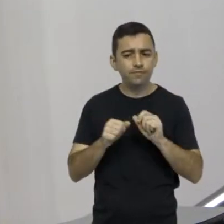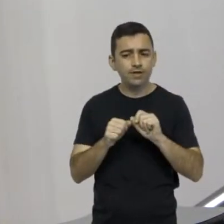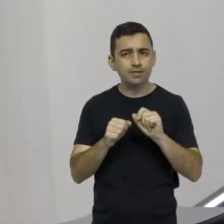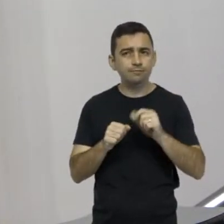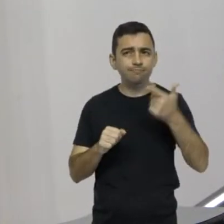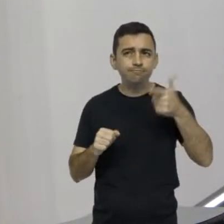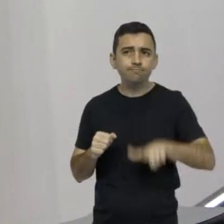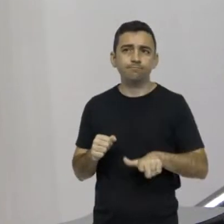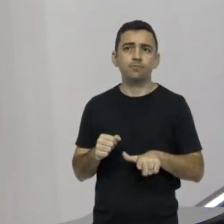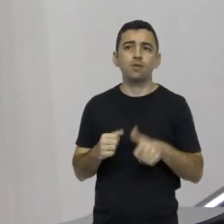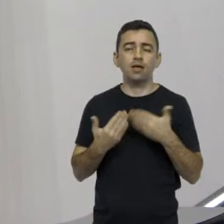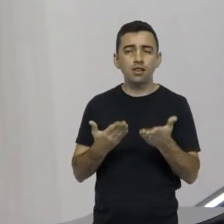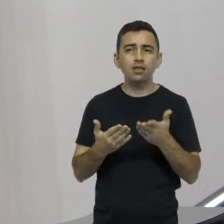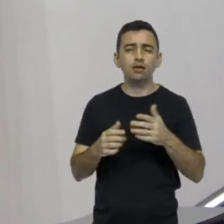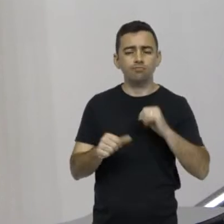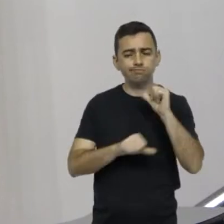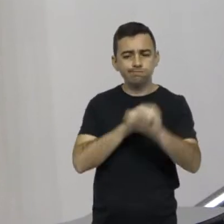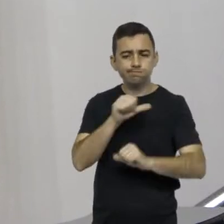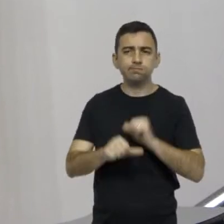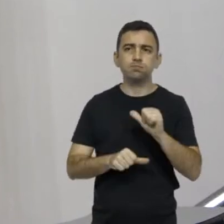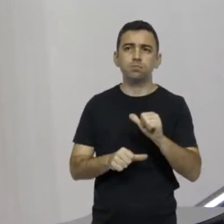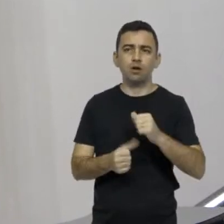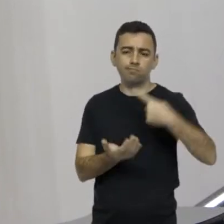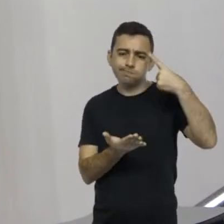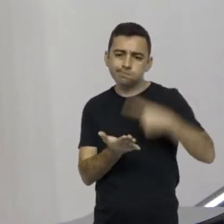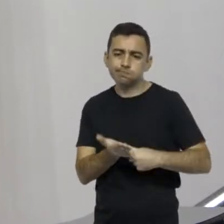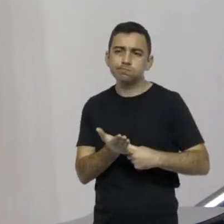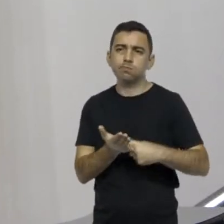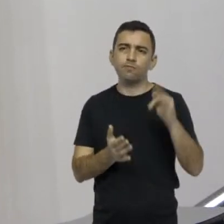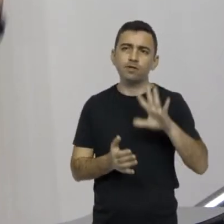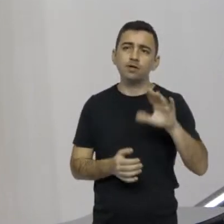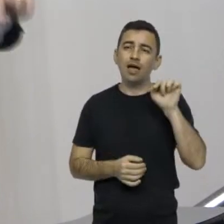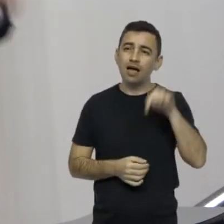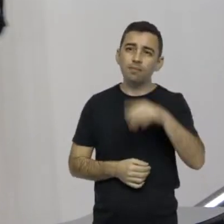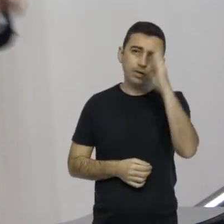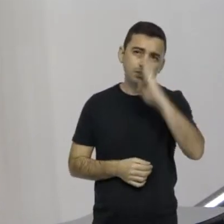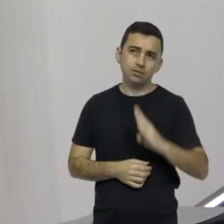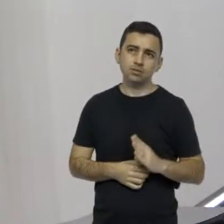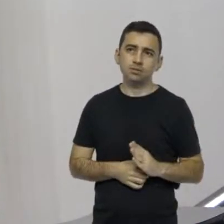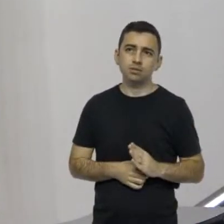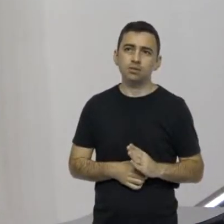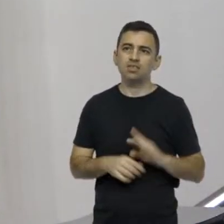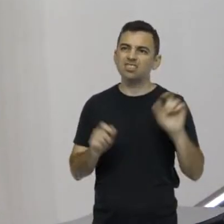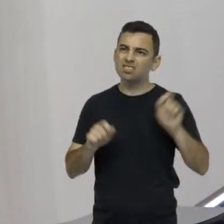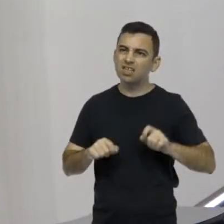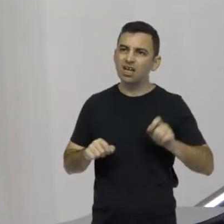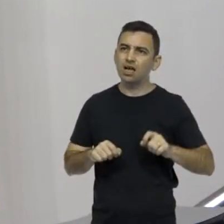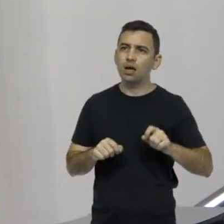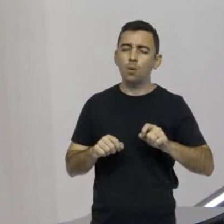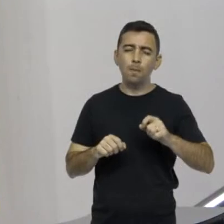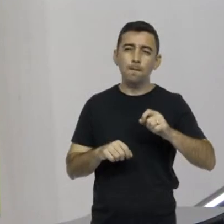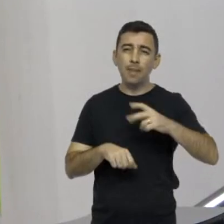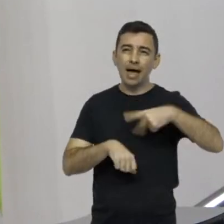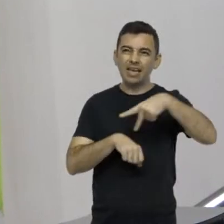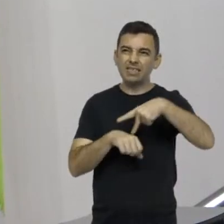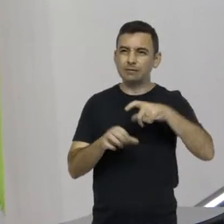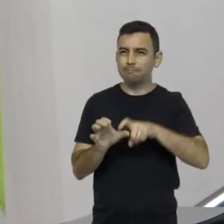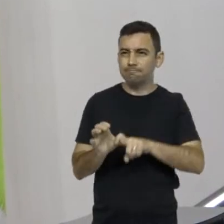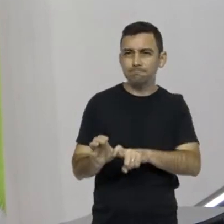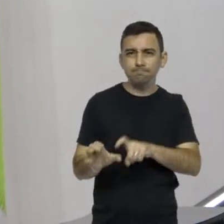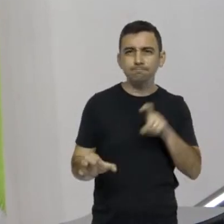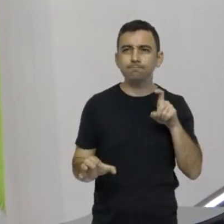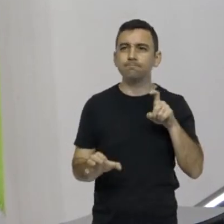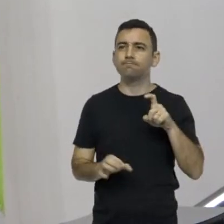urgentemente, deputado Adriano, o Pacto Federativo nesse país, para municipalizar o país, para dar valor